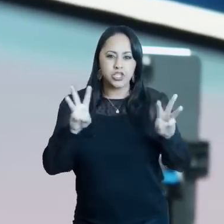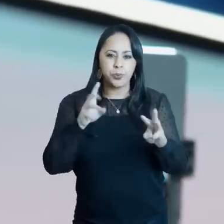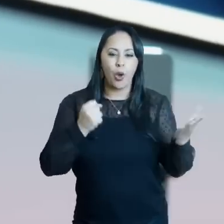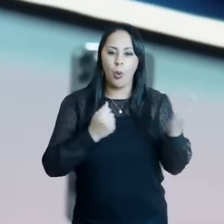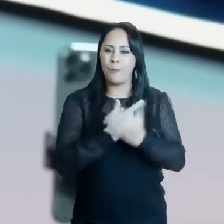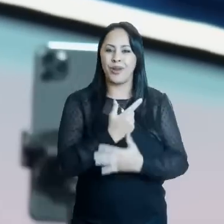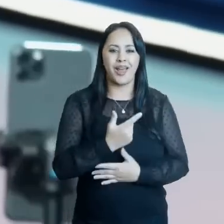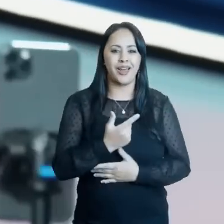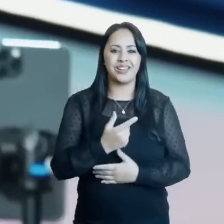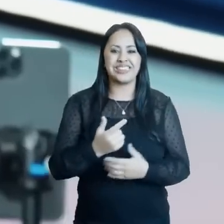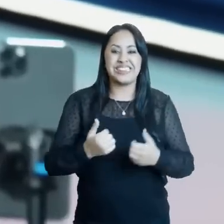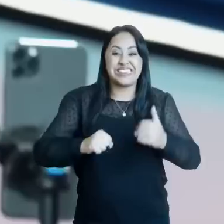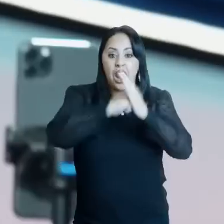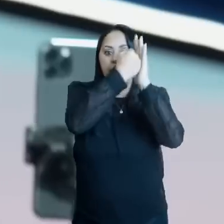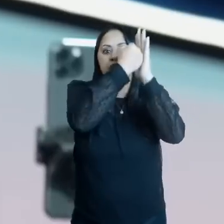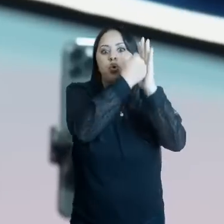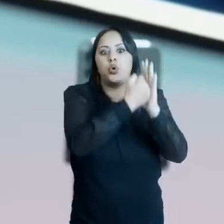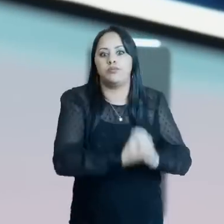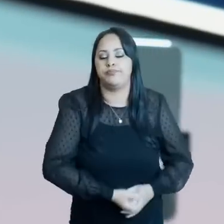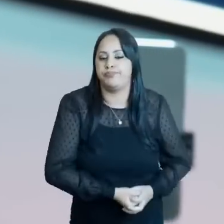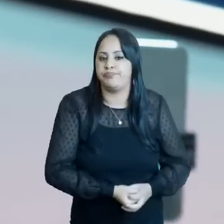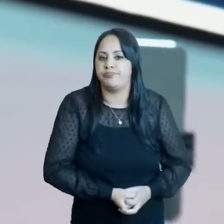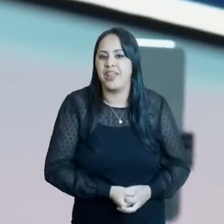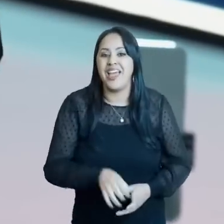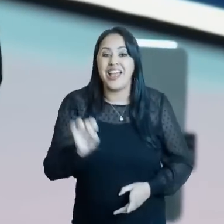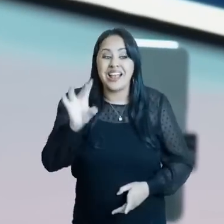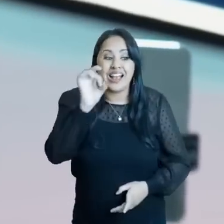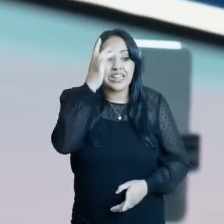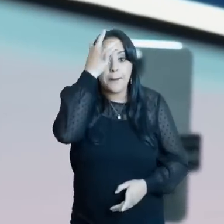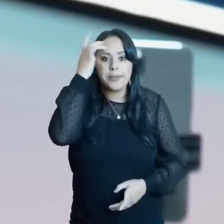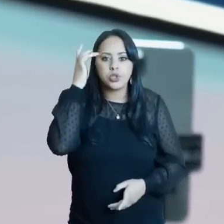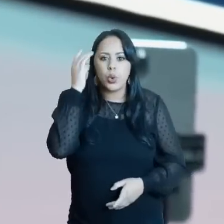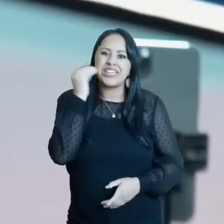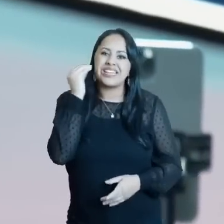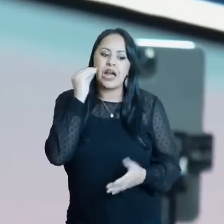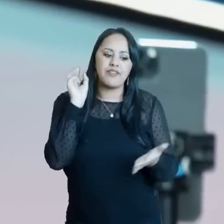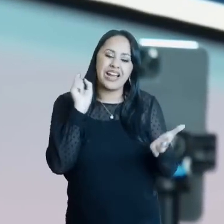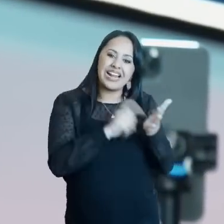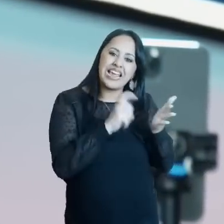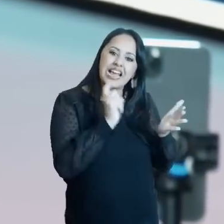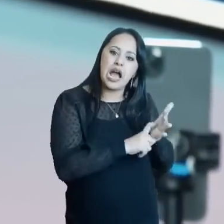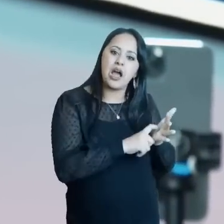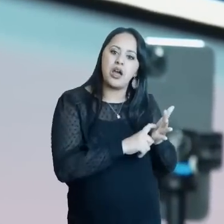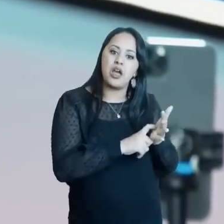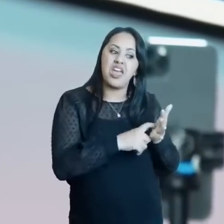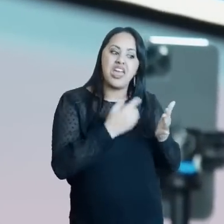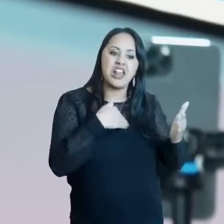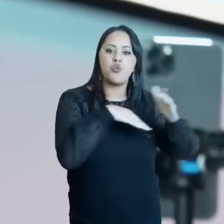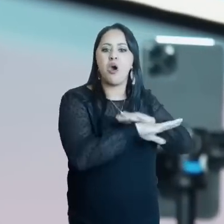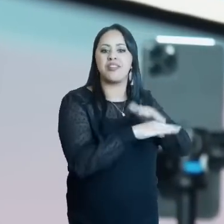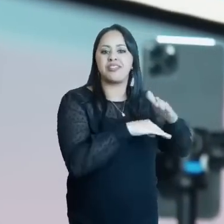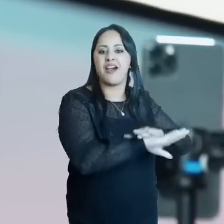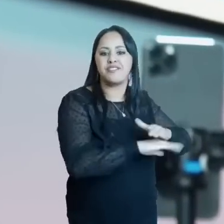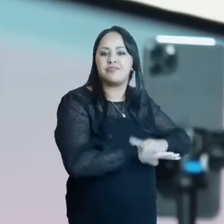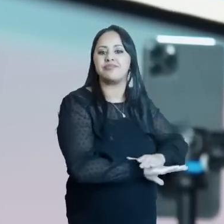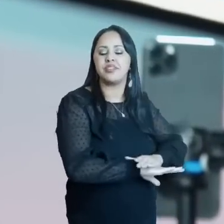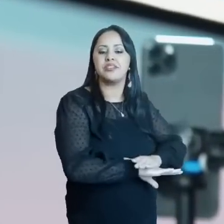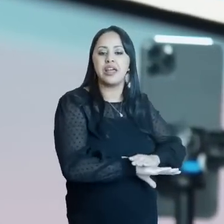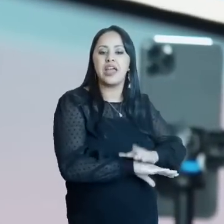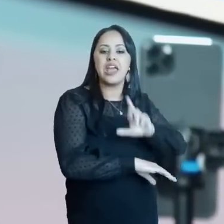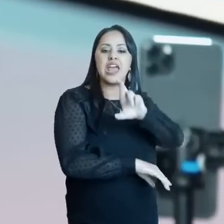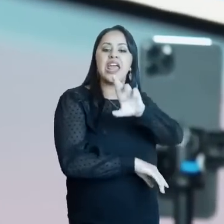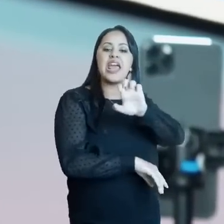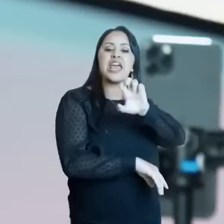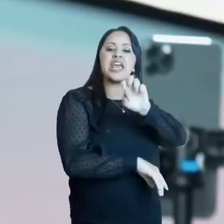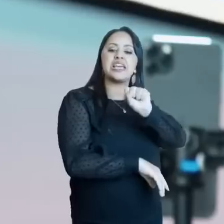do estádio travou no sentido assim, cada pessoa que clicava em comprar, ele reservava aquilo ali durante 20